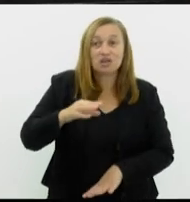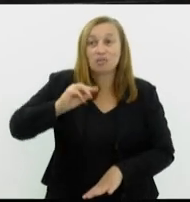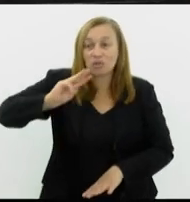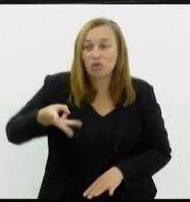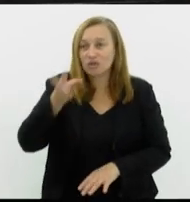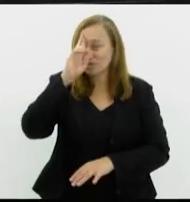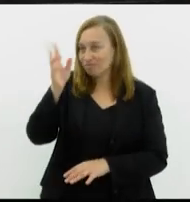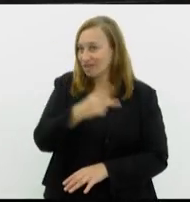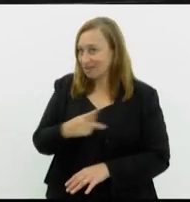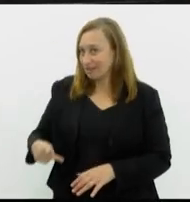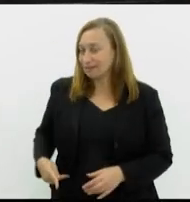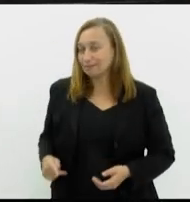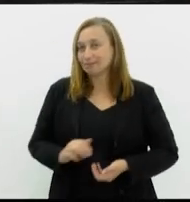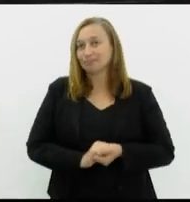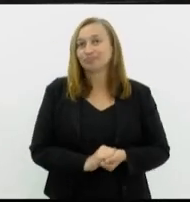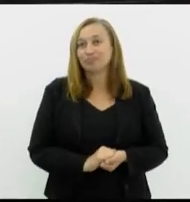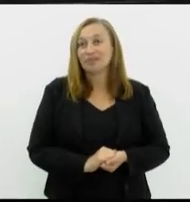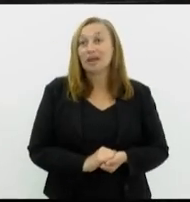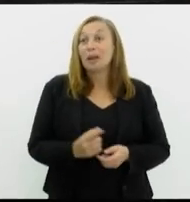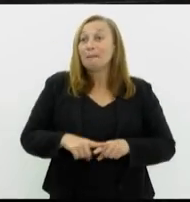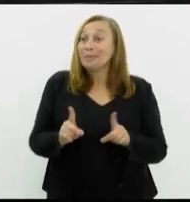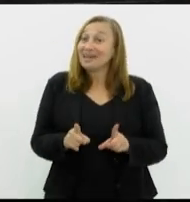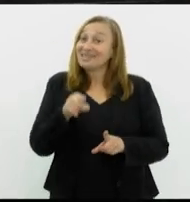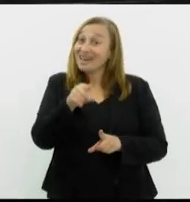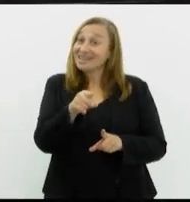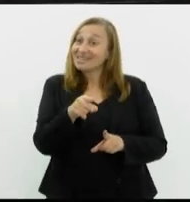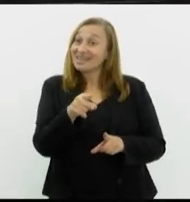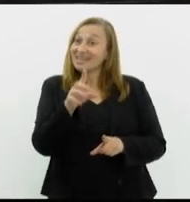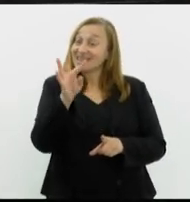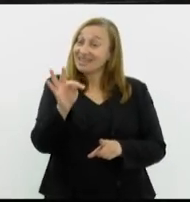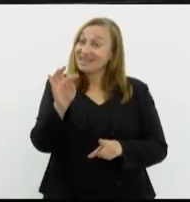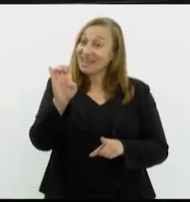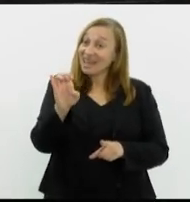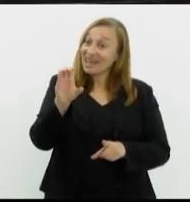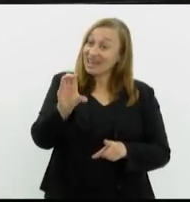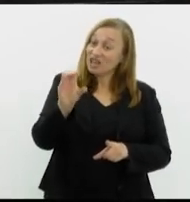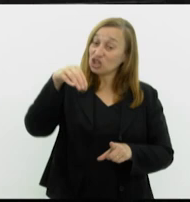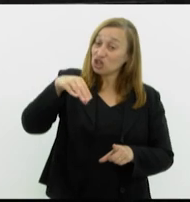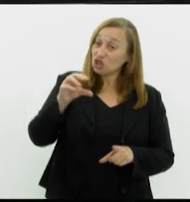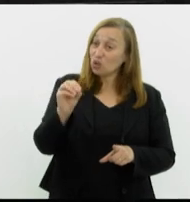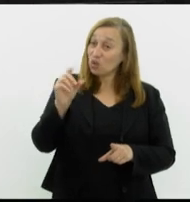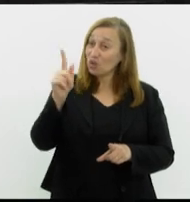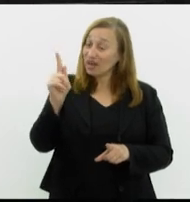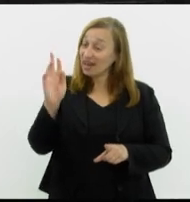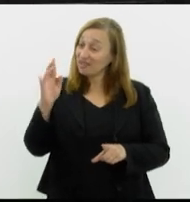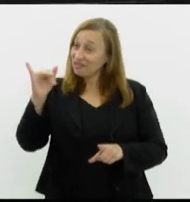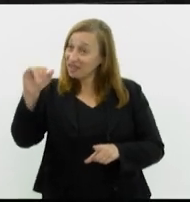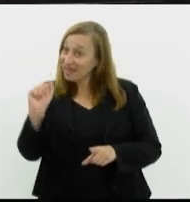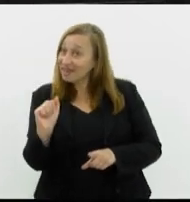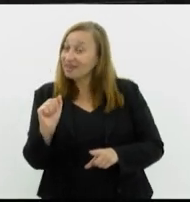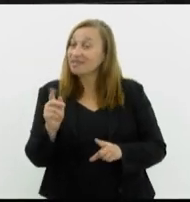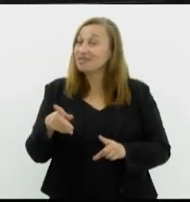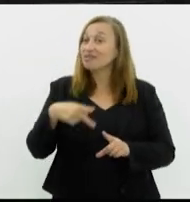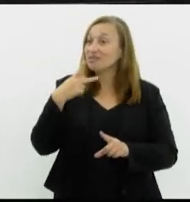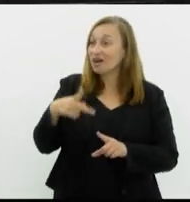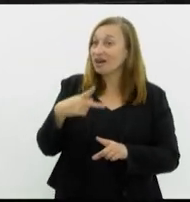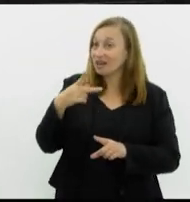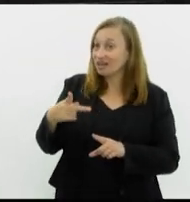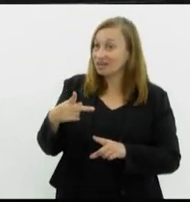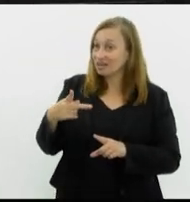presidente. Mas essa tecnocracia é que fala pela União,